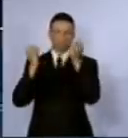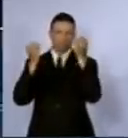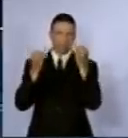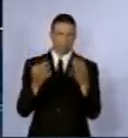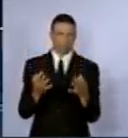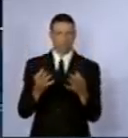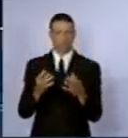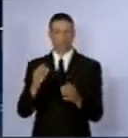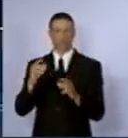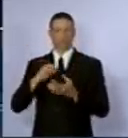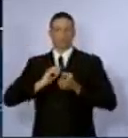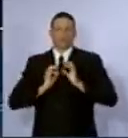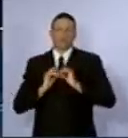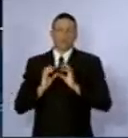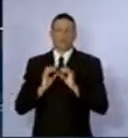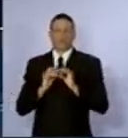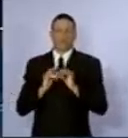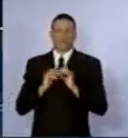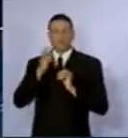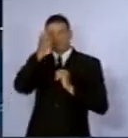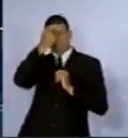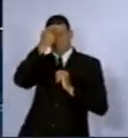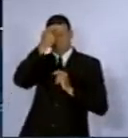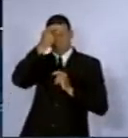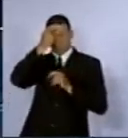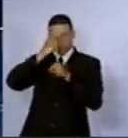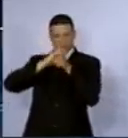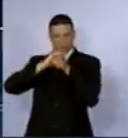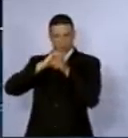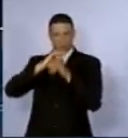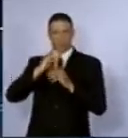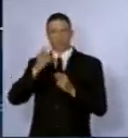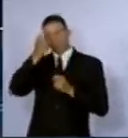o autismo e esquizofrenia nesse sentido.